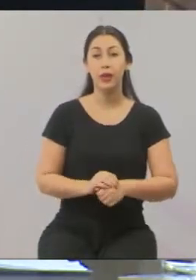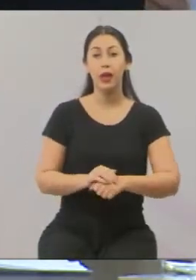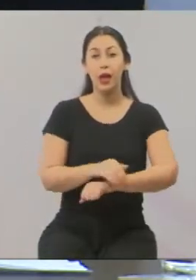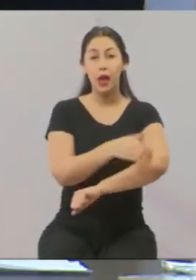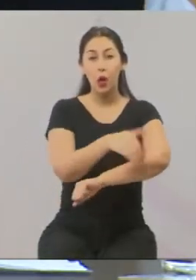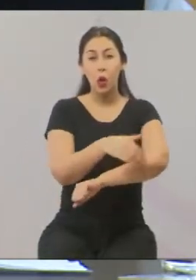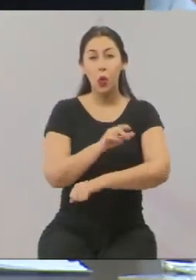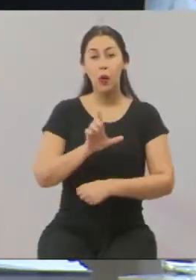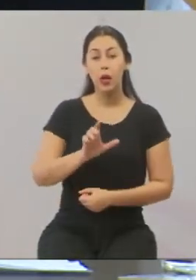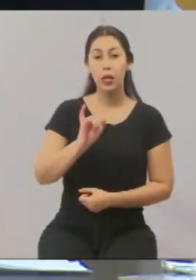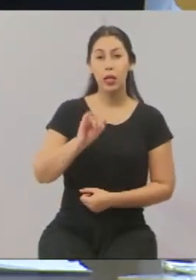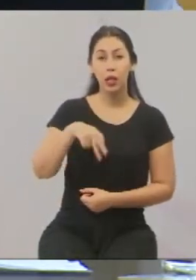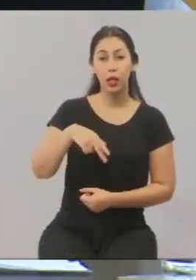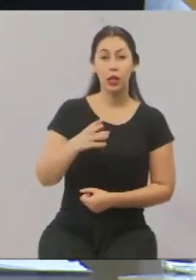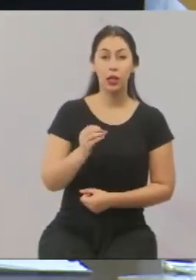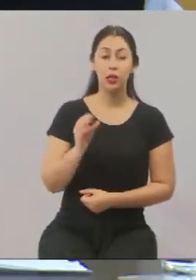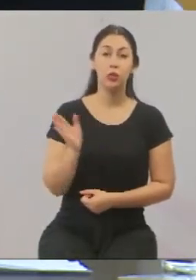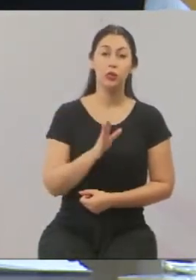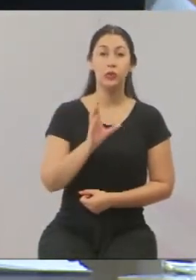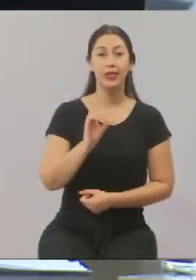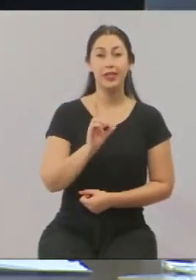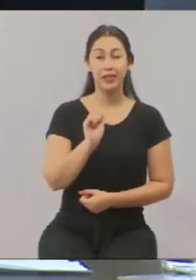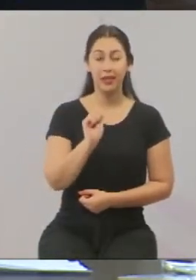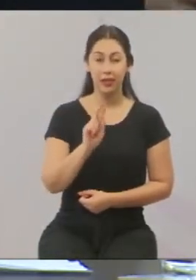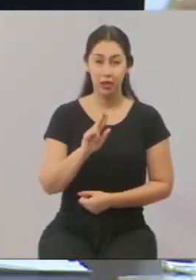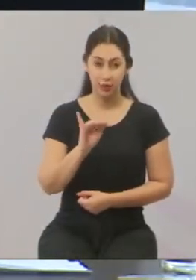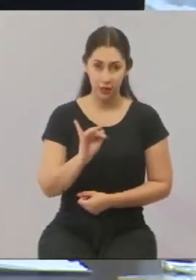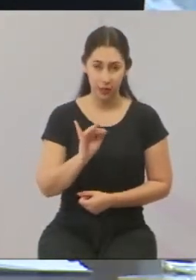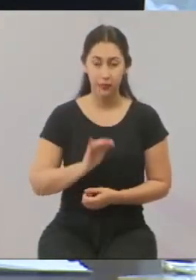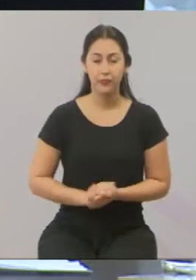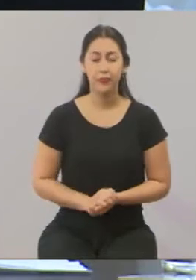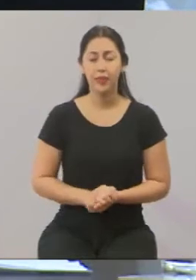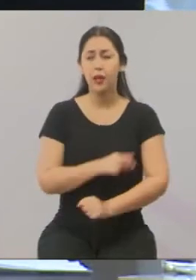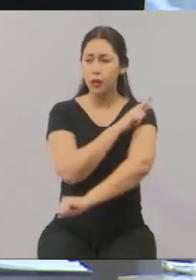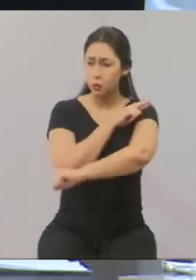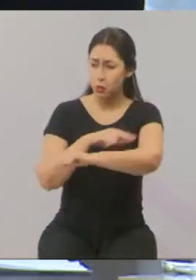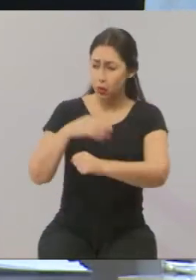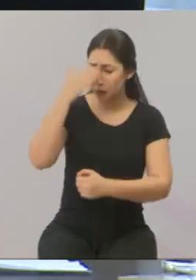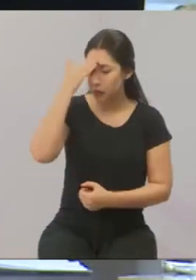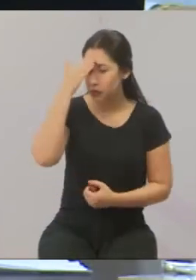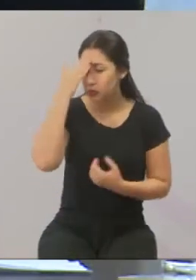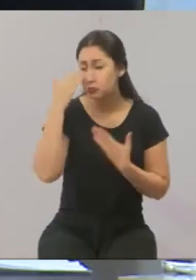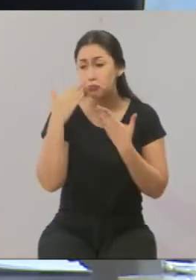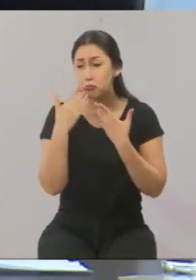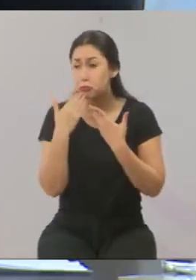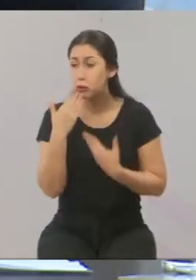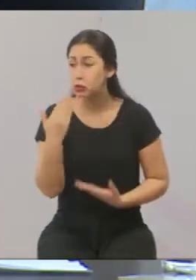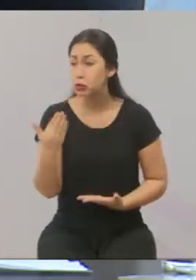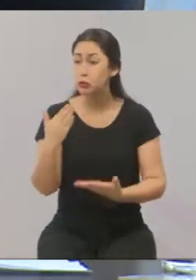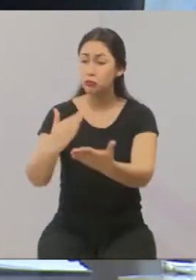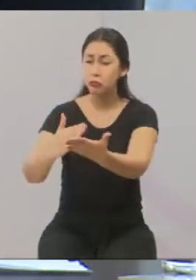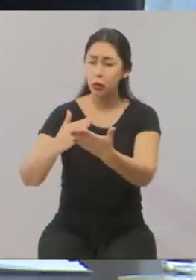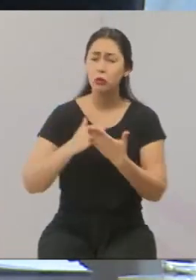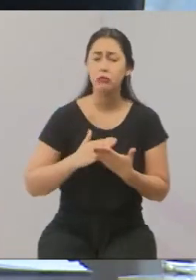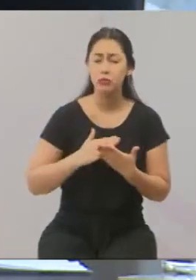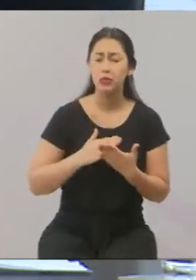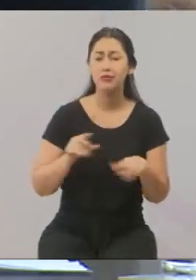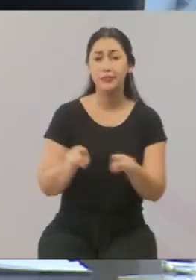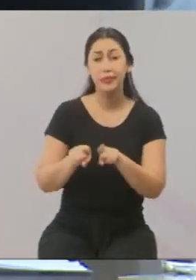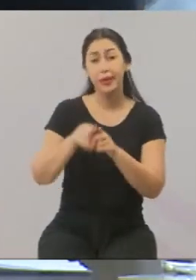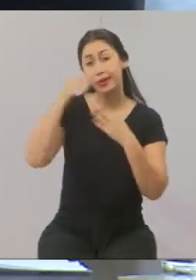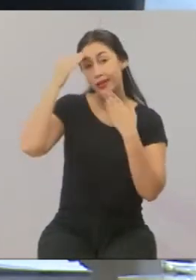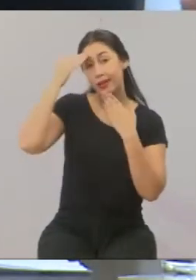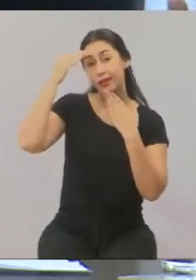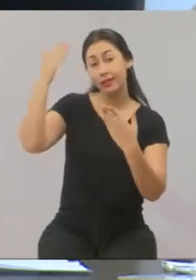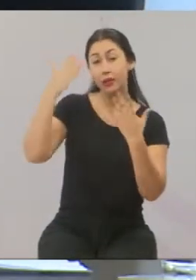Parque Imperial em Jacareí. Assim sendo, muito respeitosamente, recorremos à compreensão e aos préstimos dessa concessionária, e antecipando